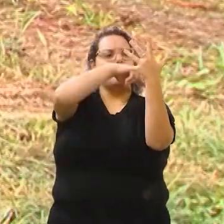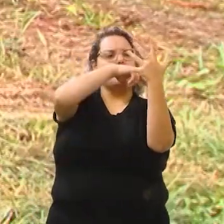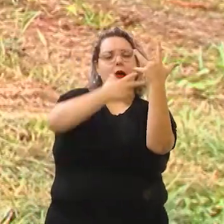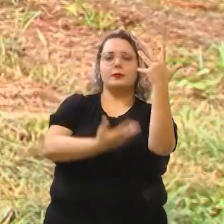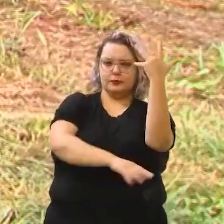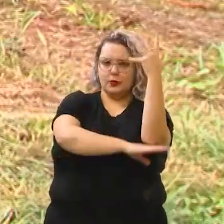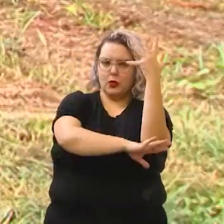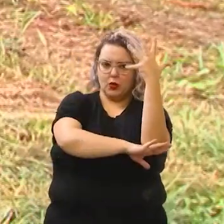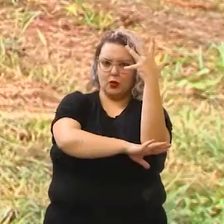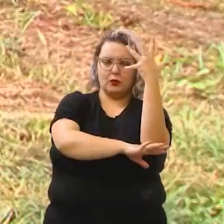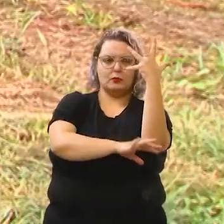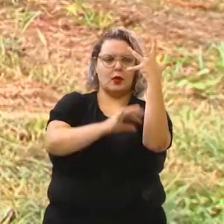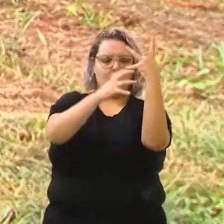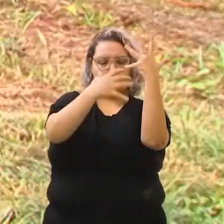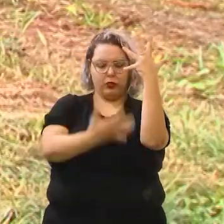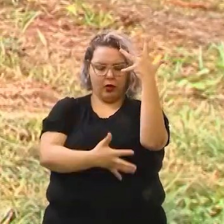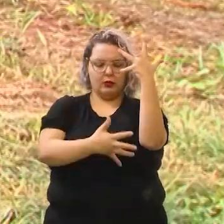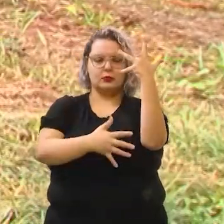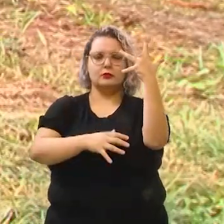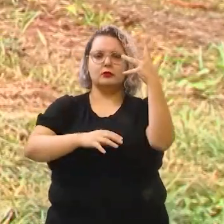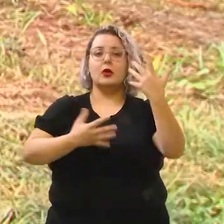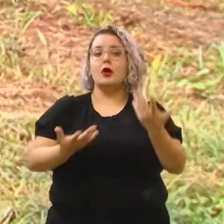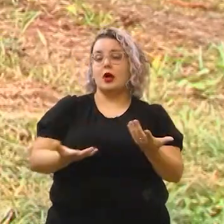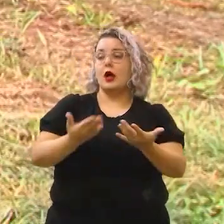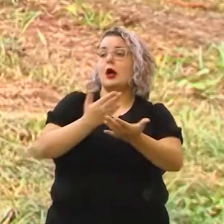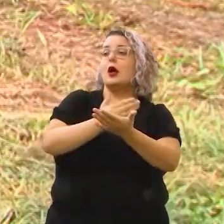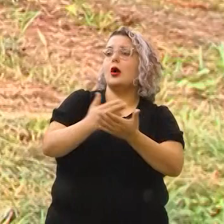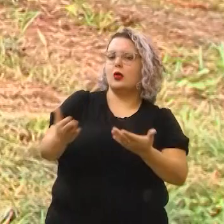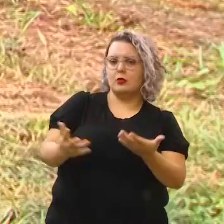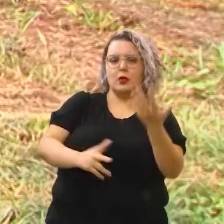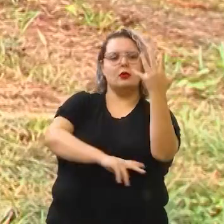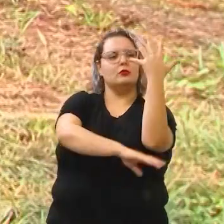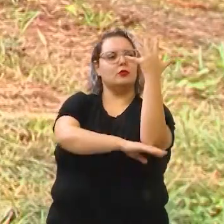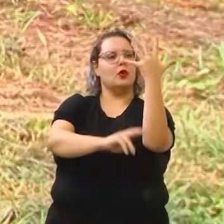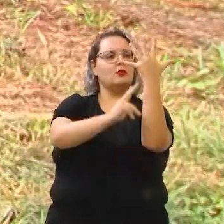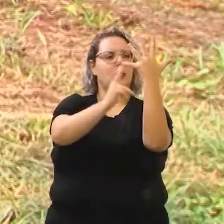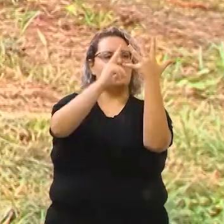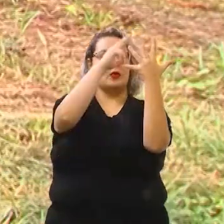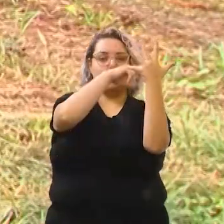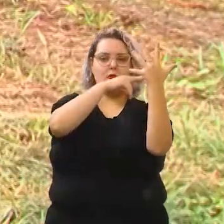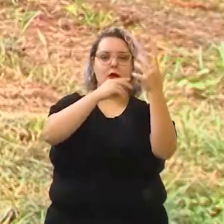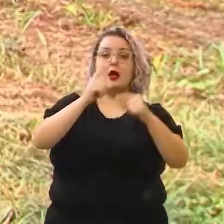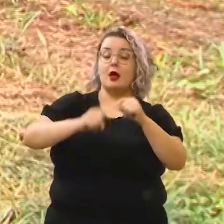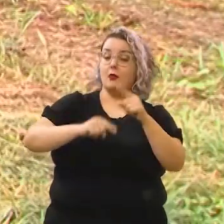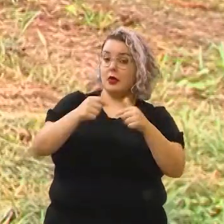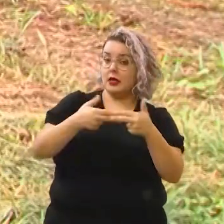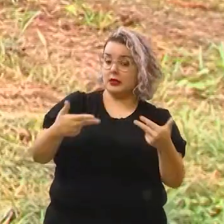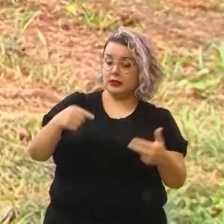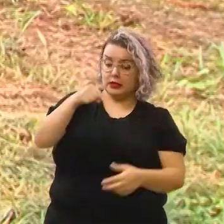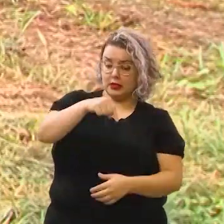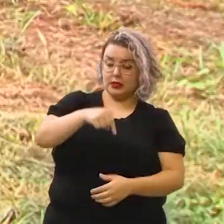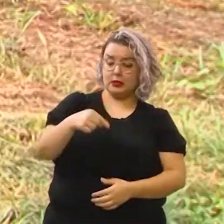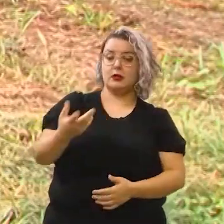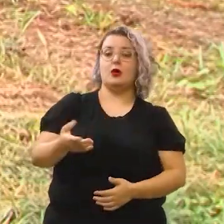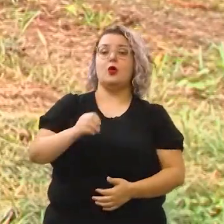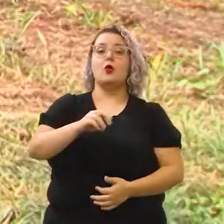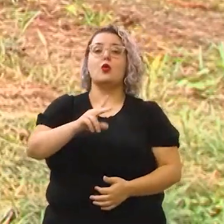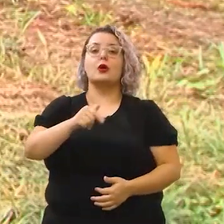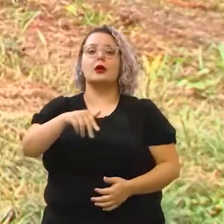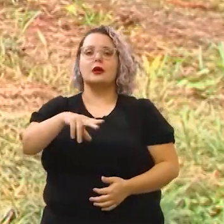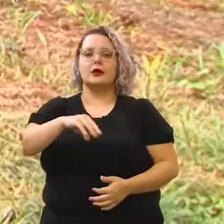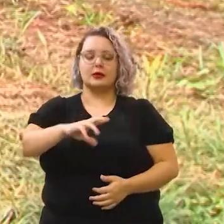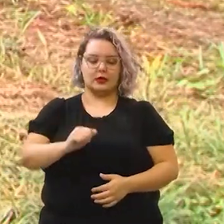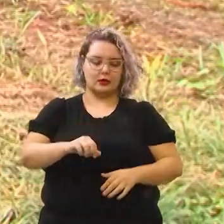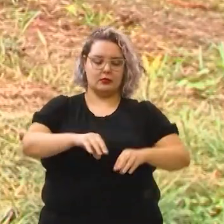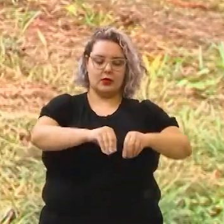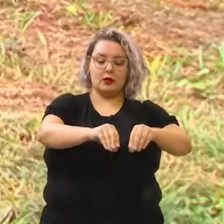sistema já está num estágio mais avançado, você começa a fazer as podas, você traz essa matéria orgânica da poda para o